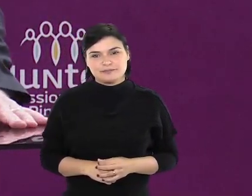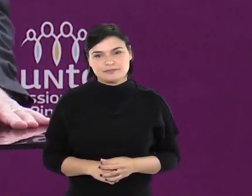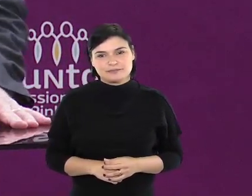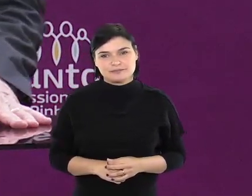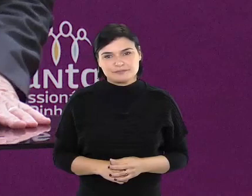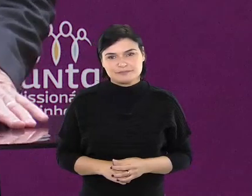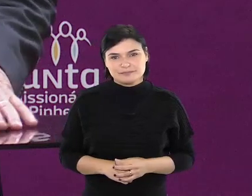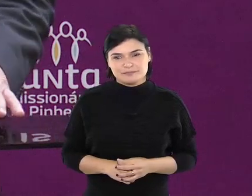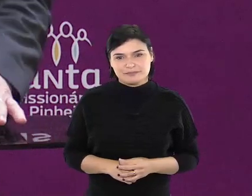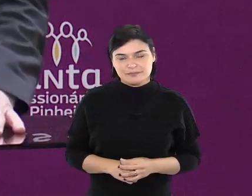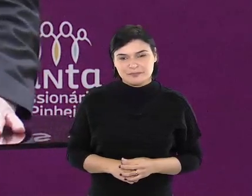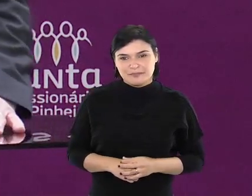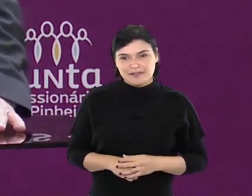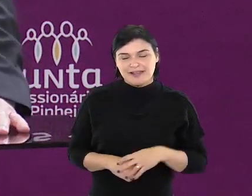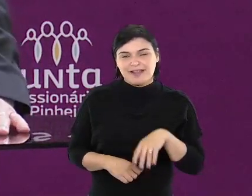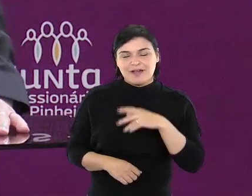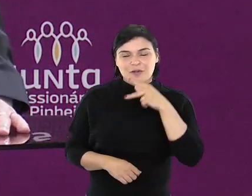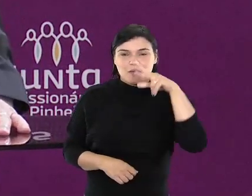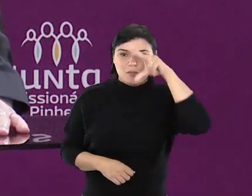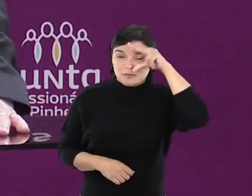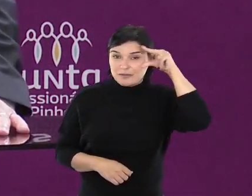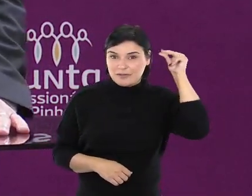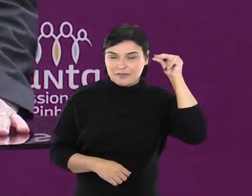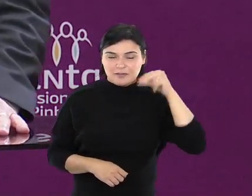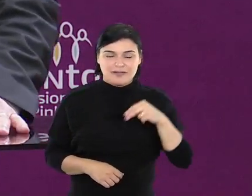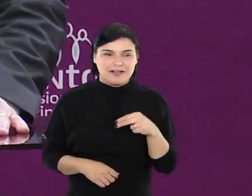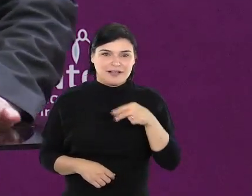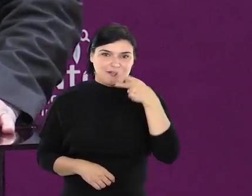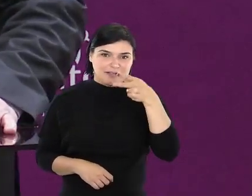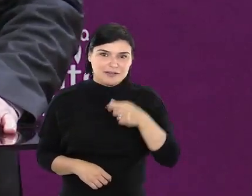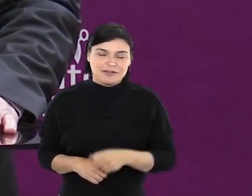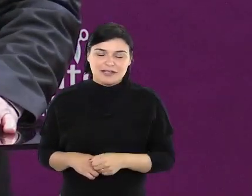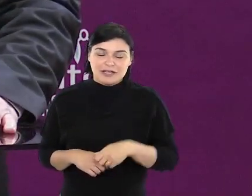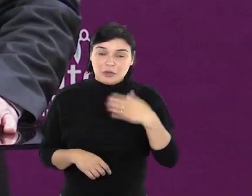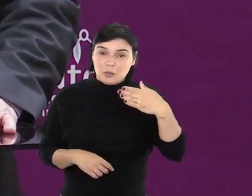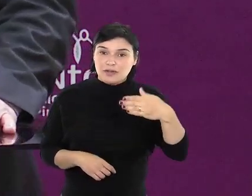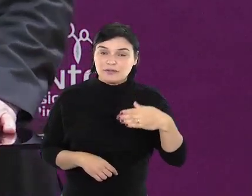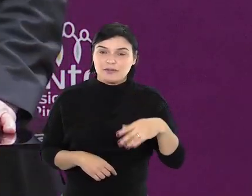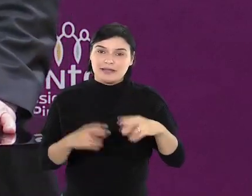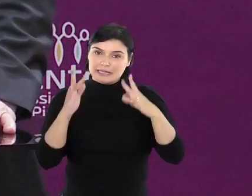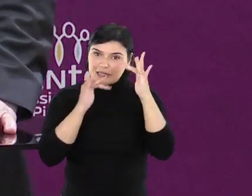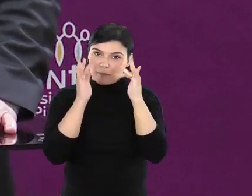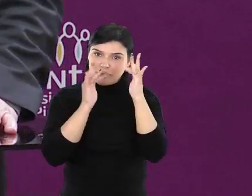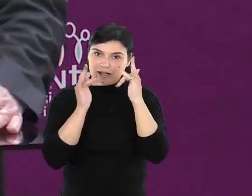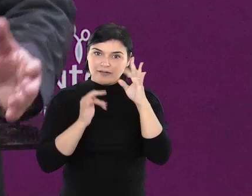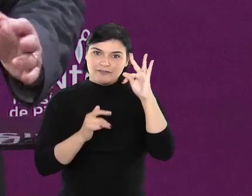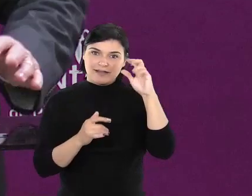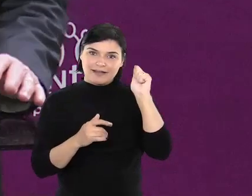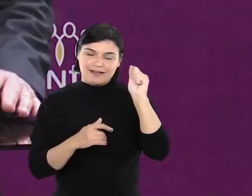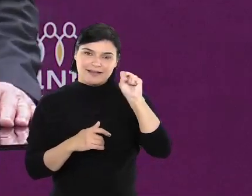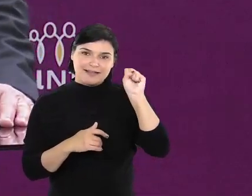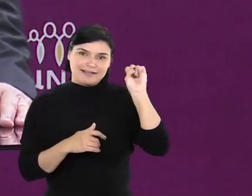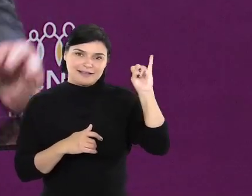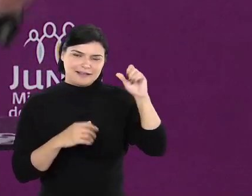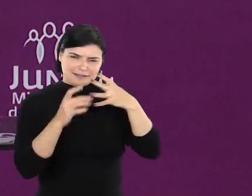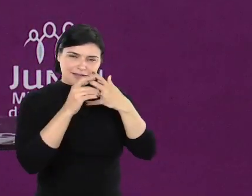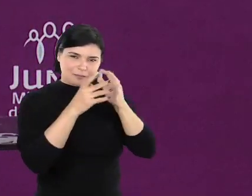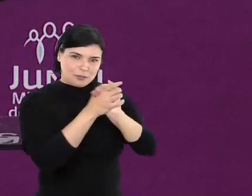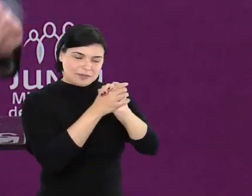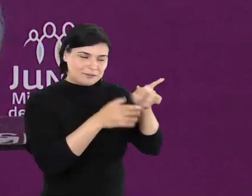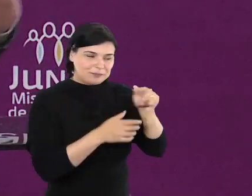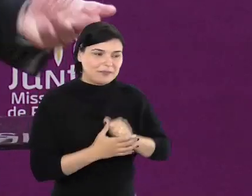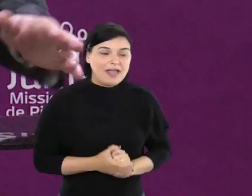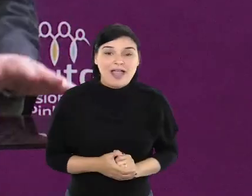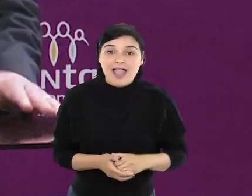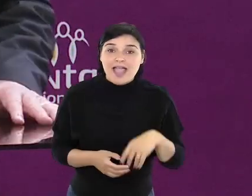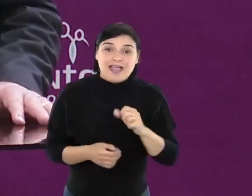né quando eu namorava Contasse eu viajava 18 horas de 40 e 40 dias de Jequié para Recife passava